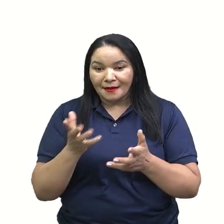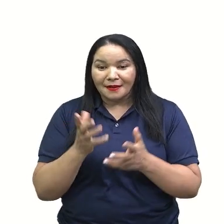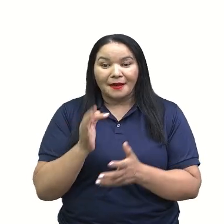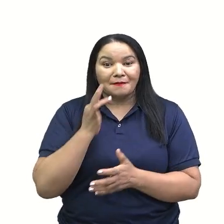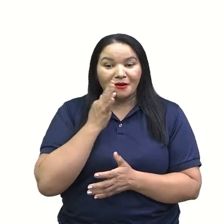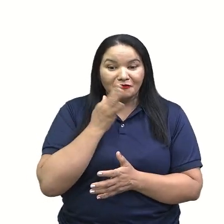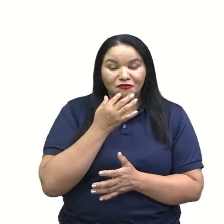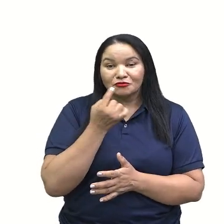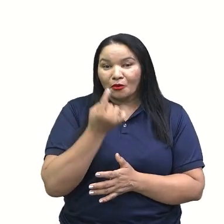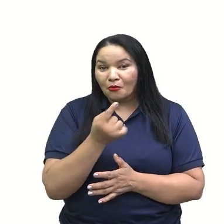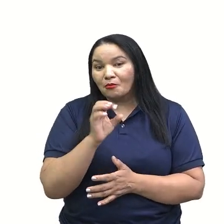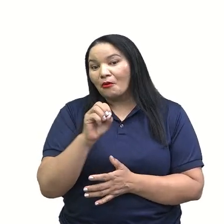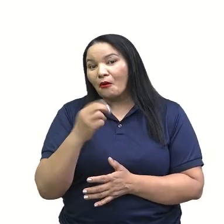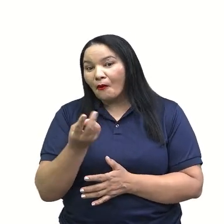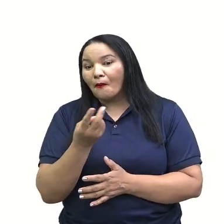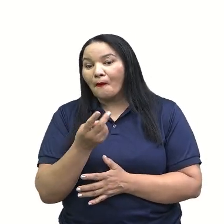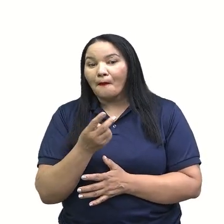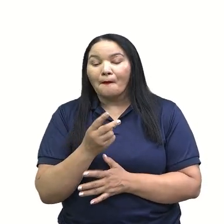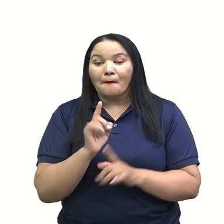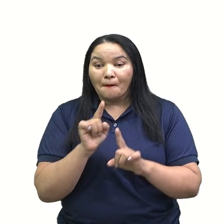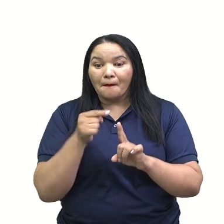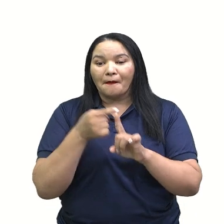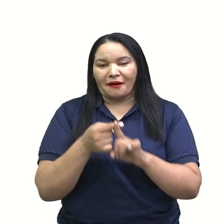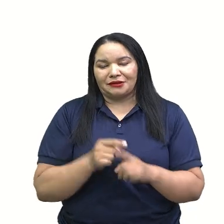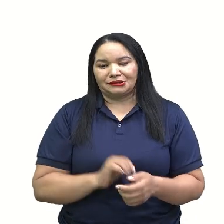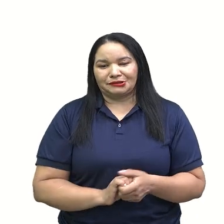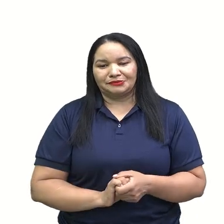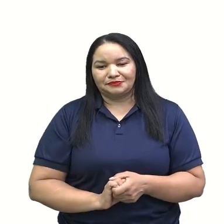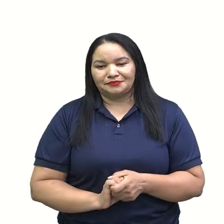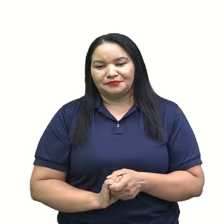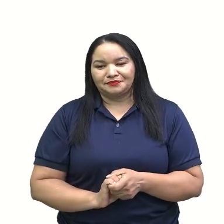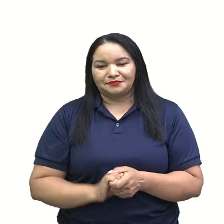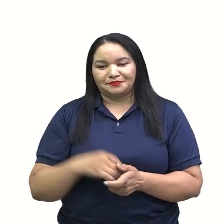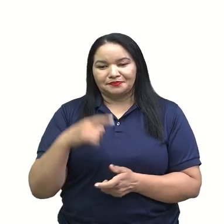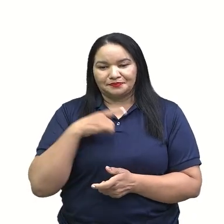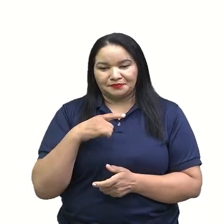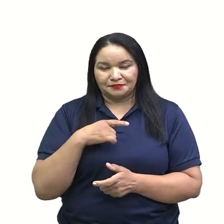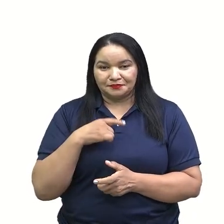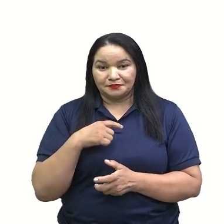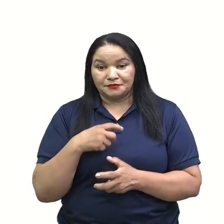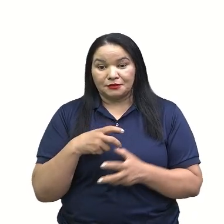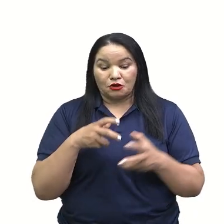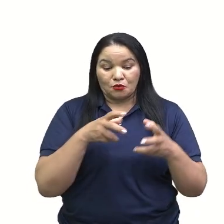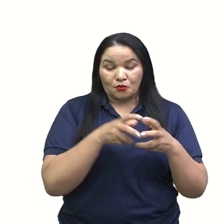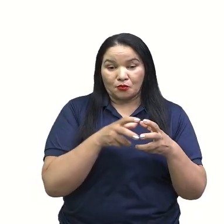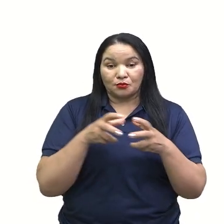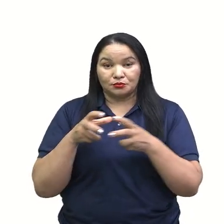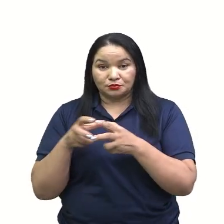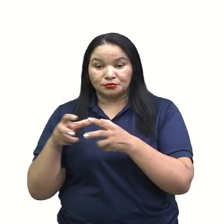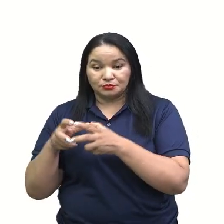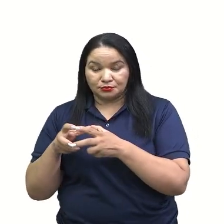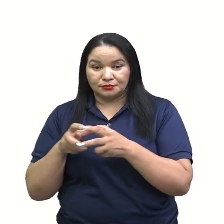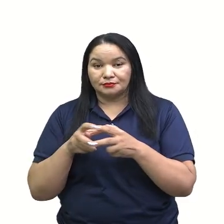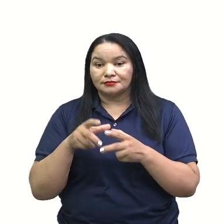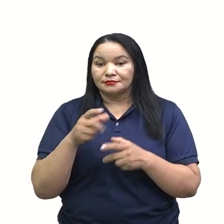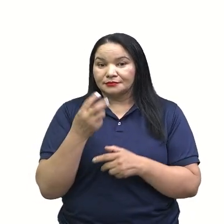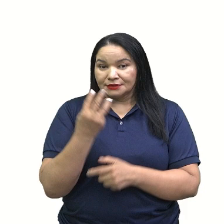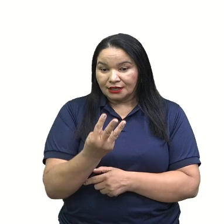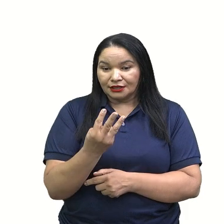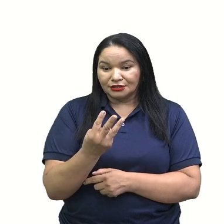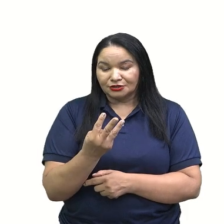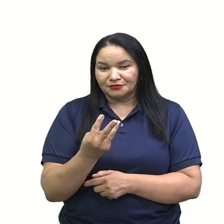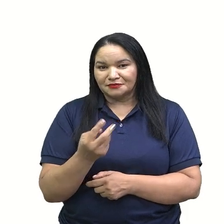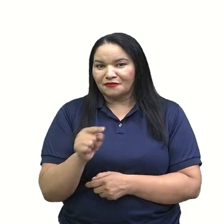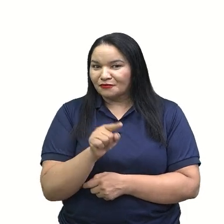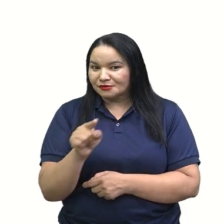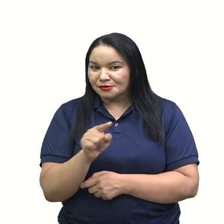mais frutinhas. O que acontece? Aqui nós temos 3 conjuntos presentes e vocês ainda nem